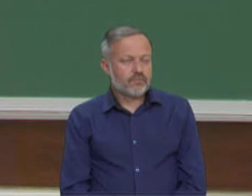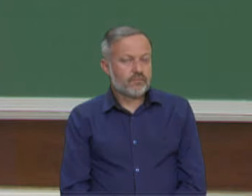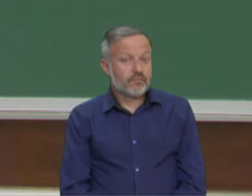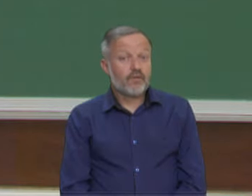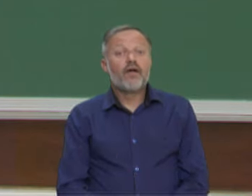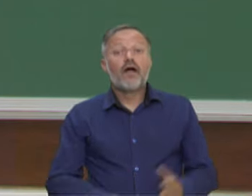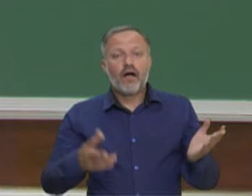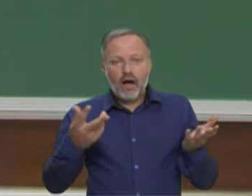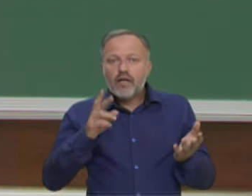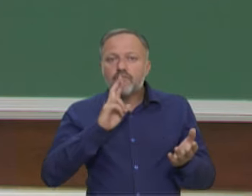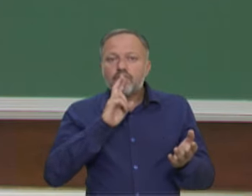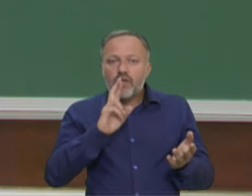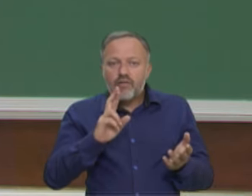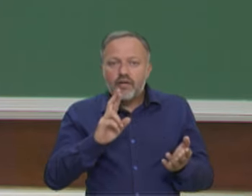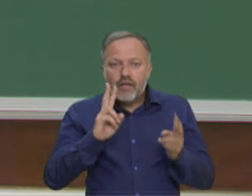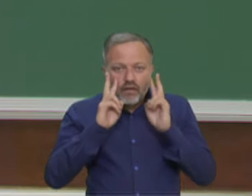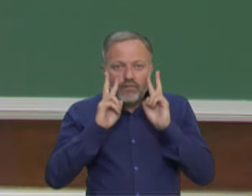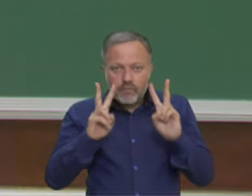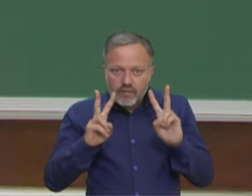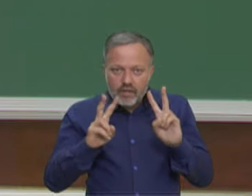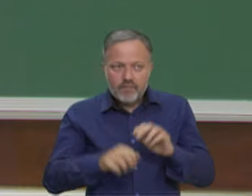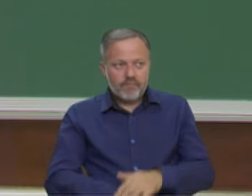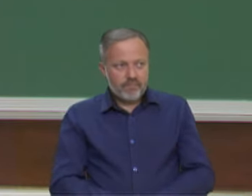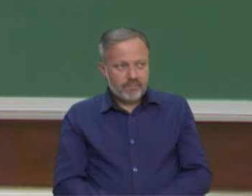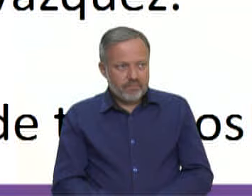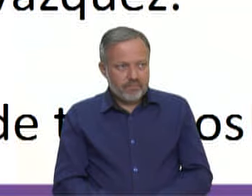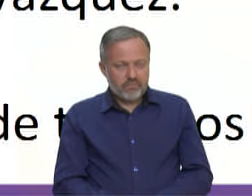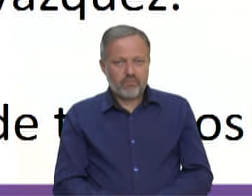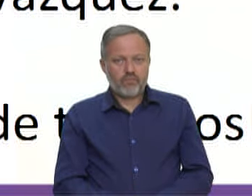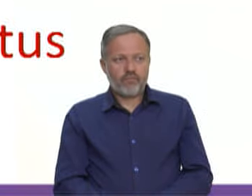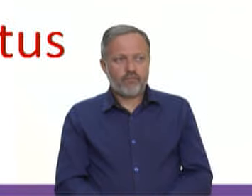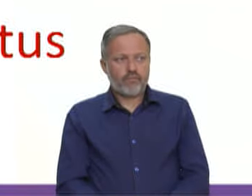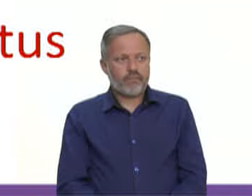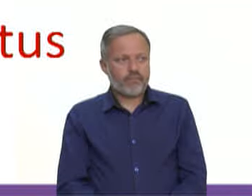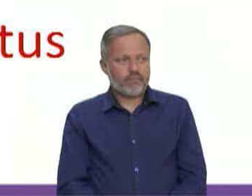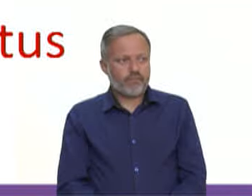E aí, pessoal, resolveram? Vamos conferir então? Olha lá.